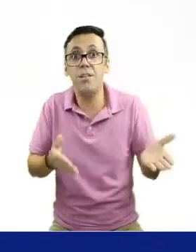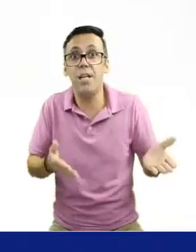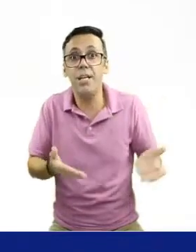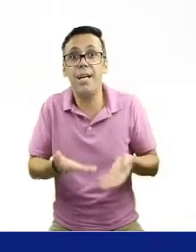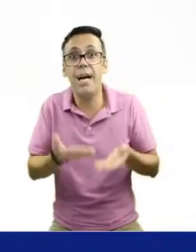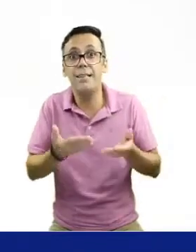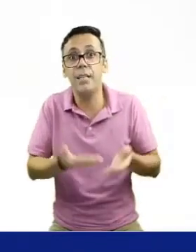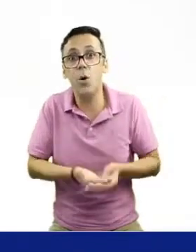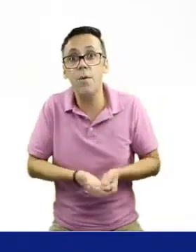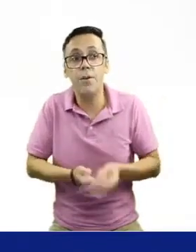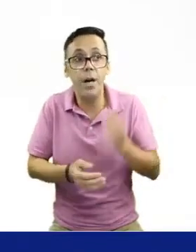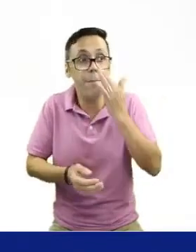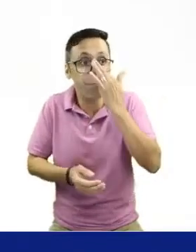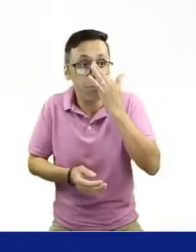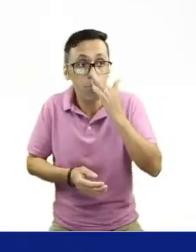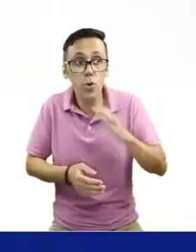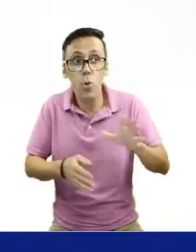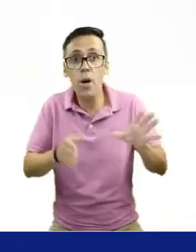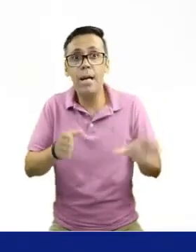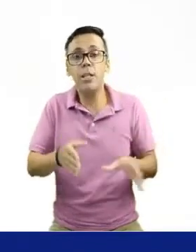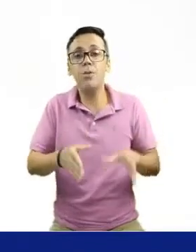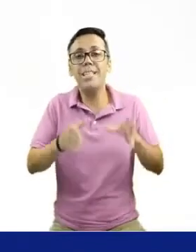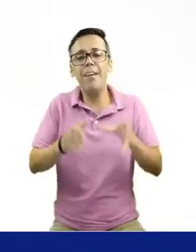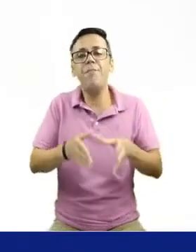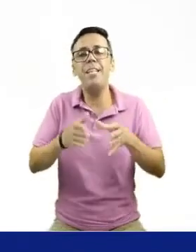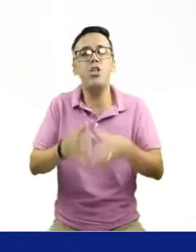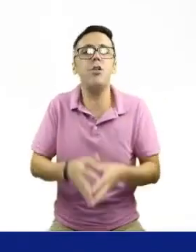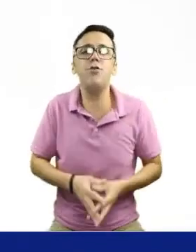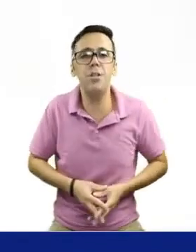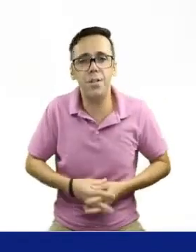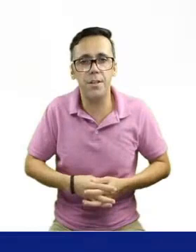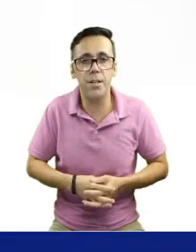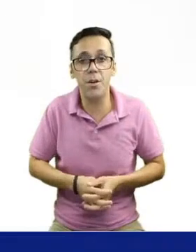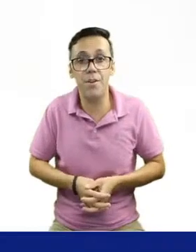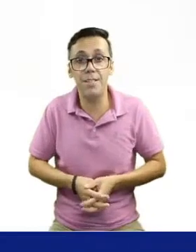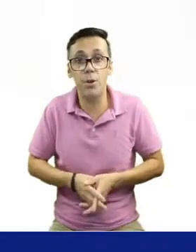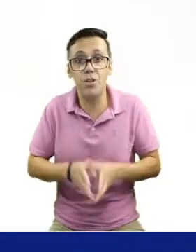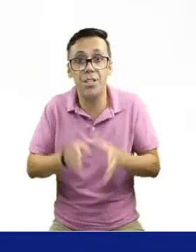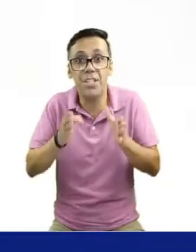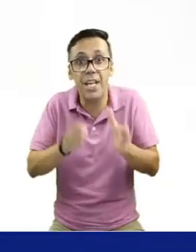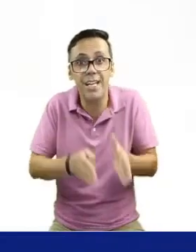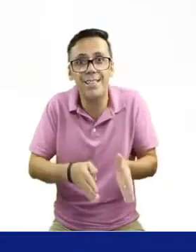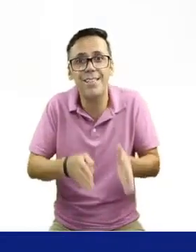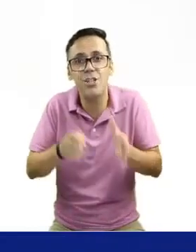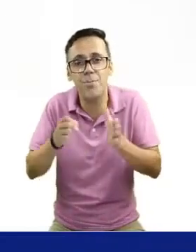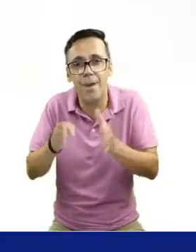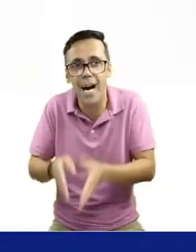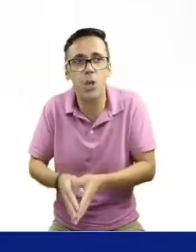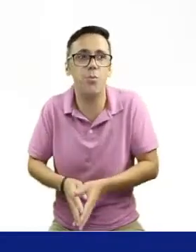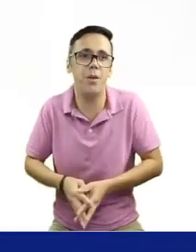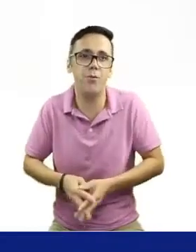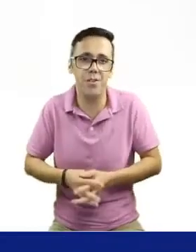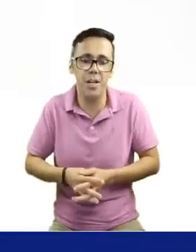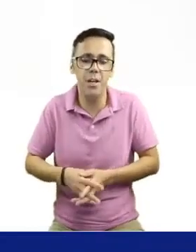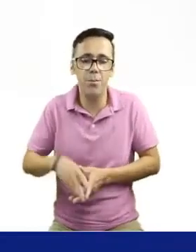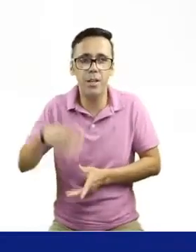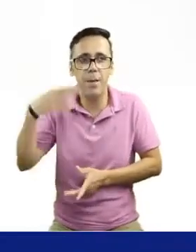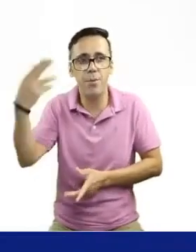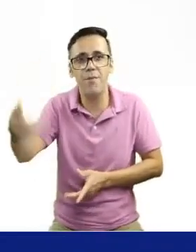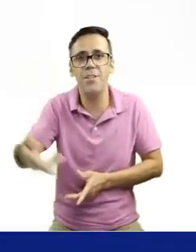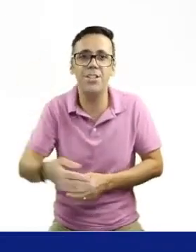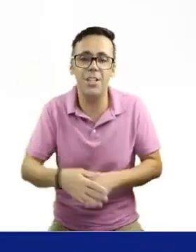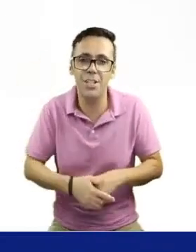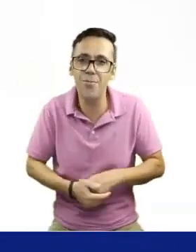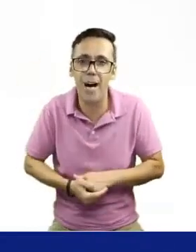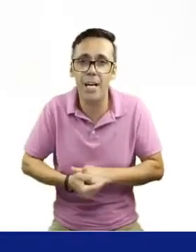por exemplo CDI cartão né o cartão definitivo de inscrição que vai sair um dia Treze de Maio para você